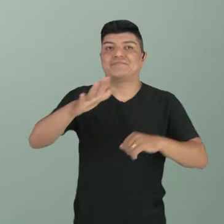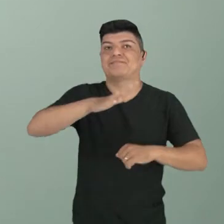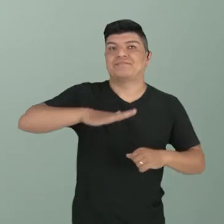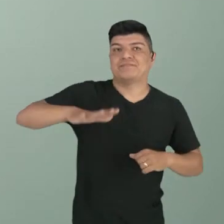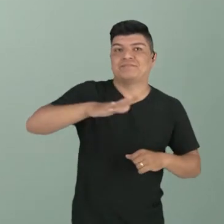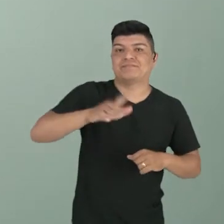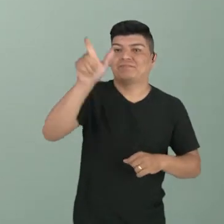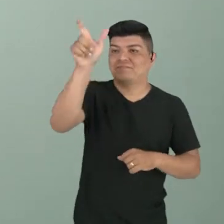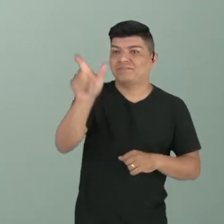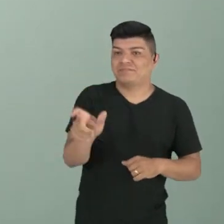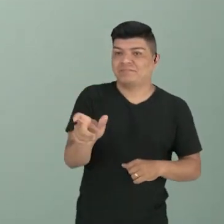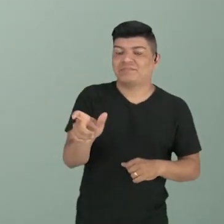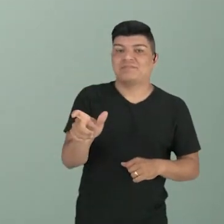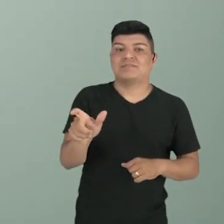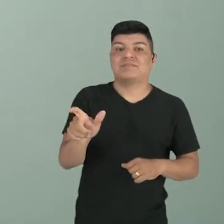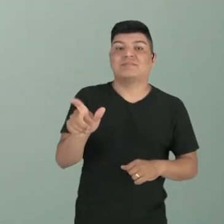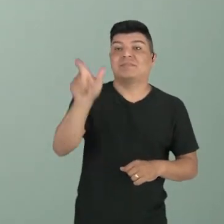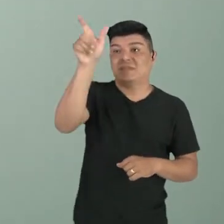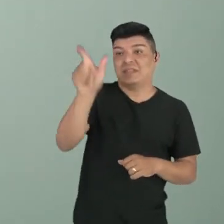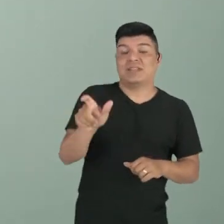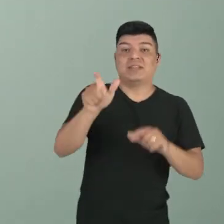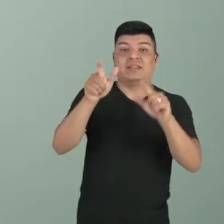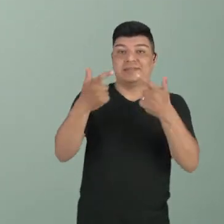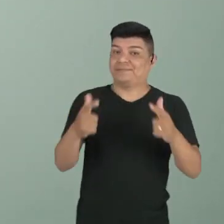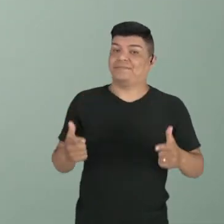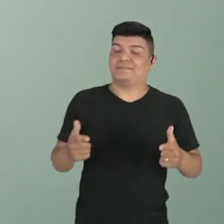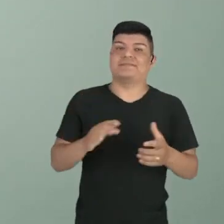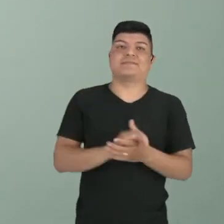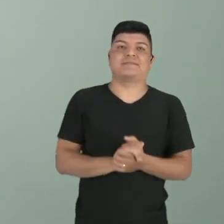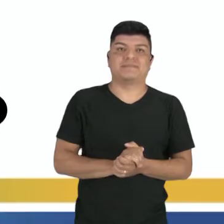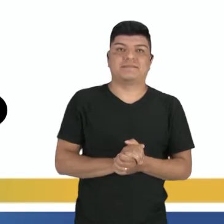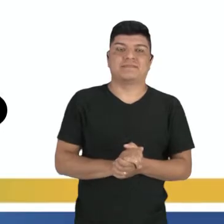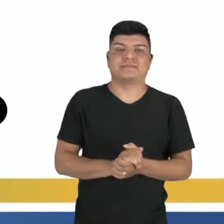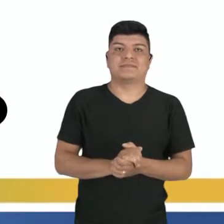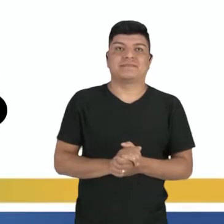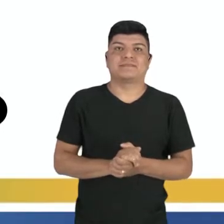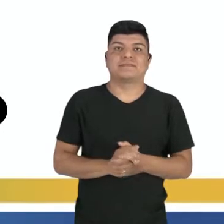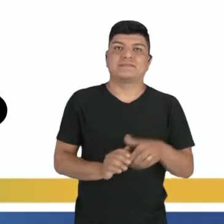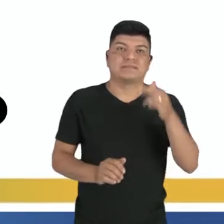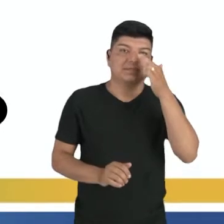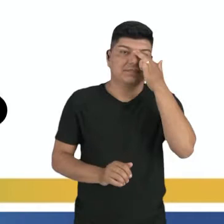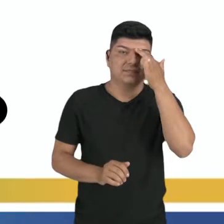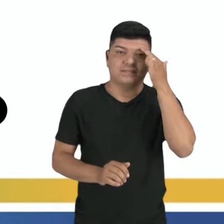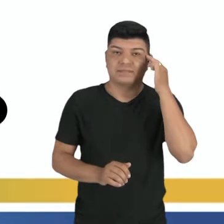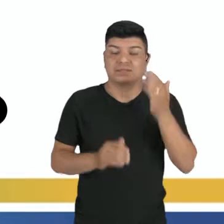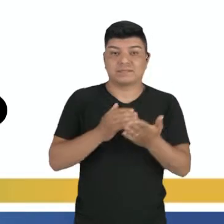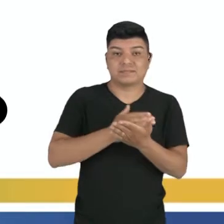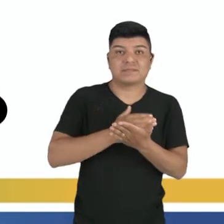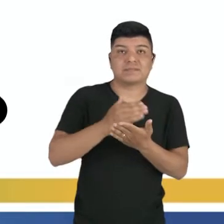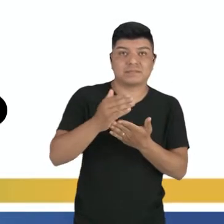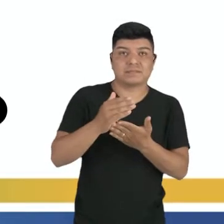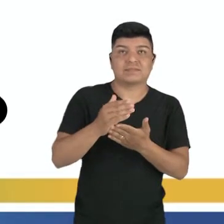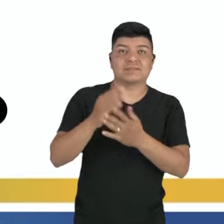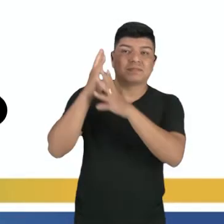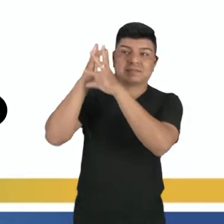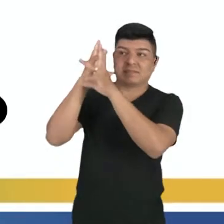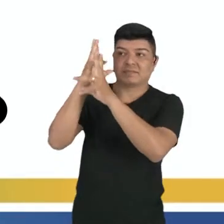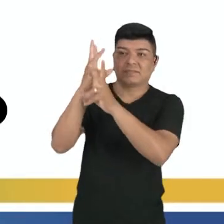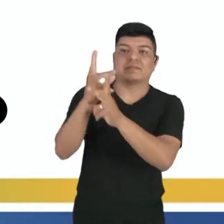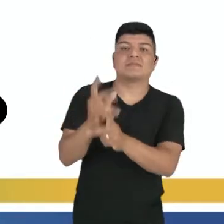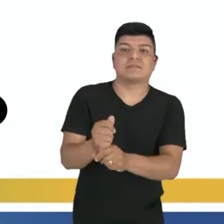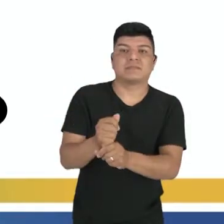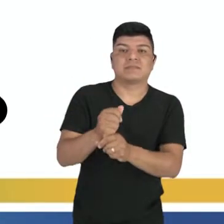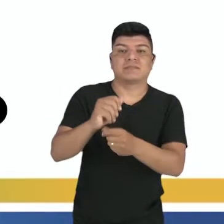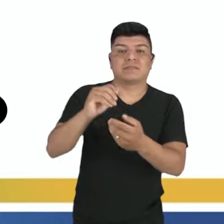geral, vertebrados e invertebrados 1. Vamos lá? Então, para a gente começar, vamos resgatar aí um pouquinho